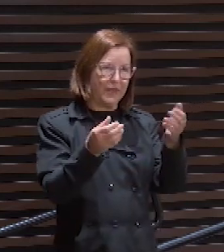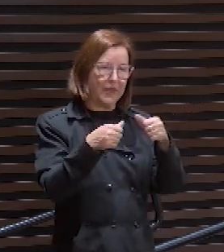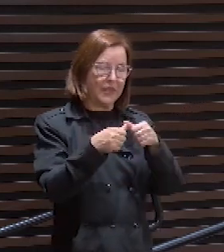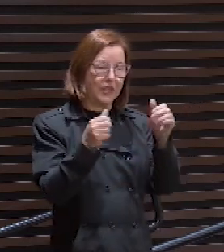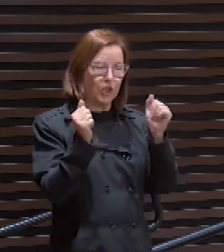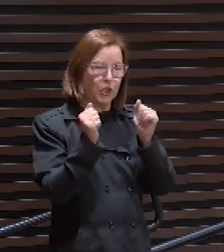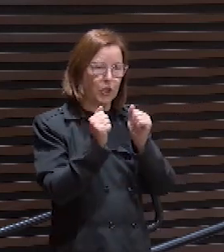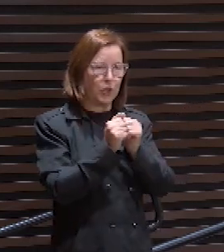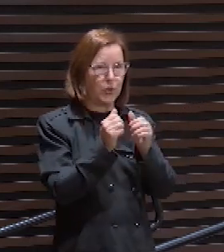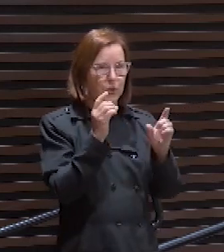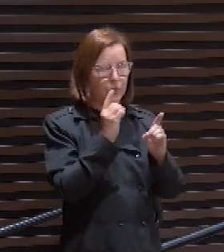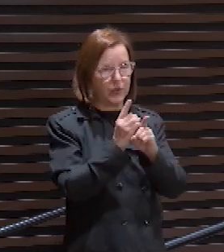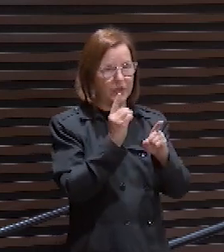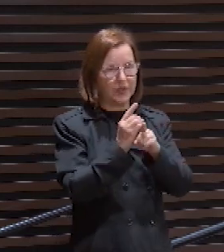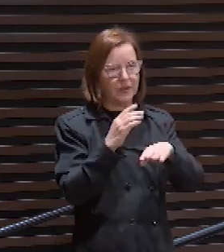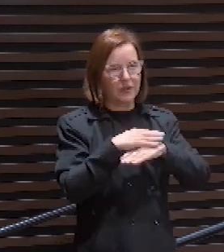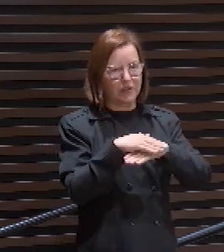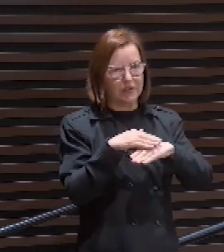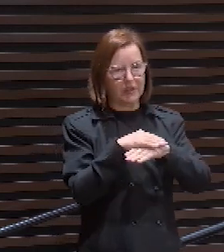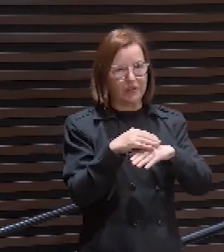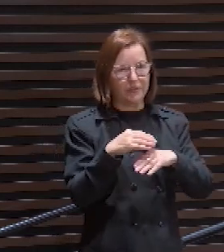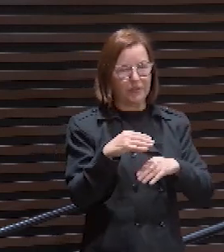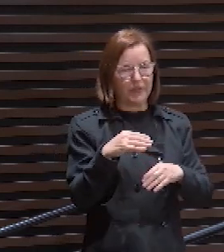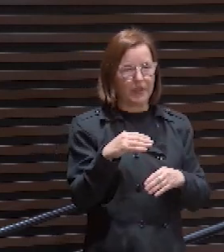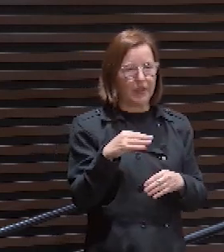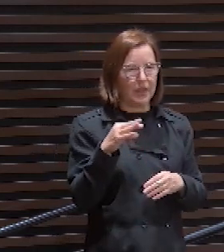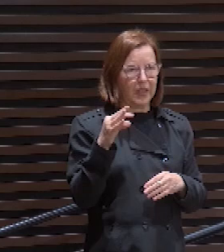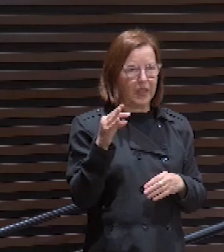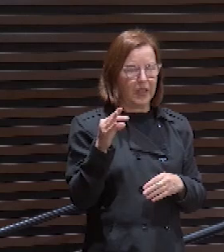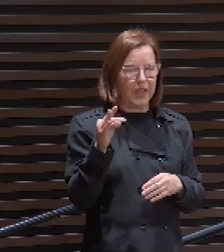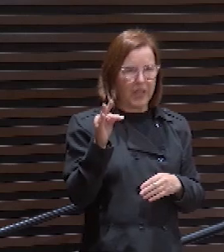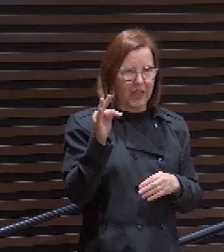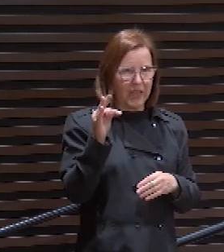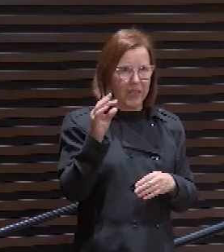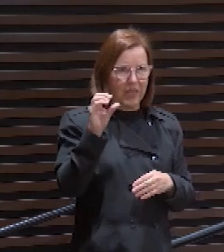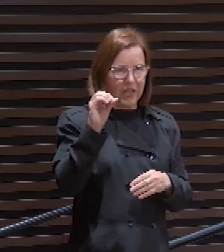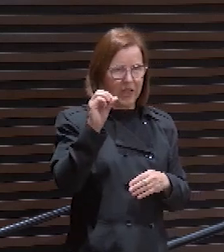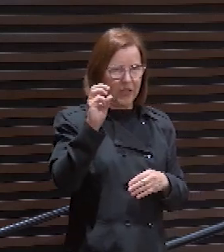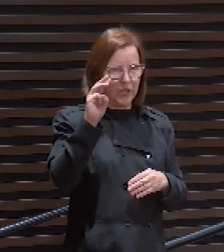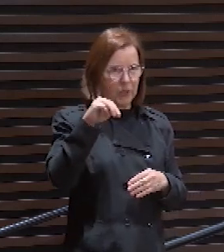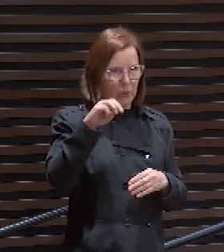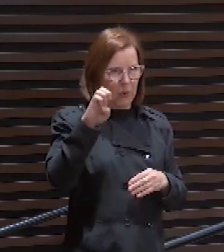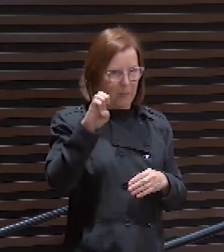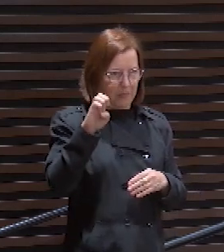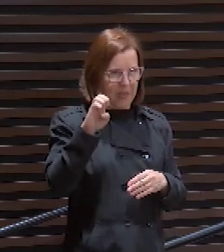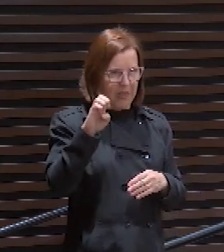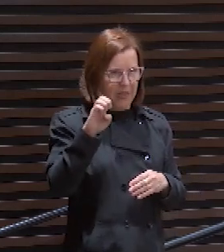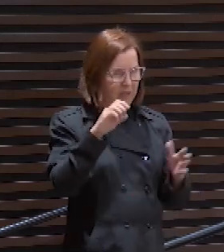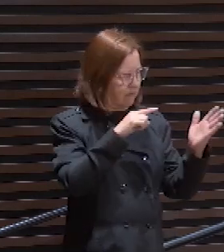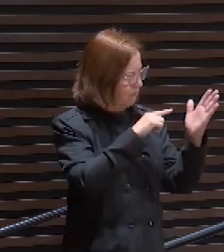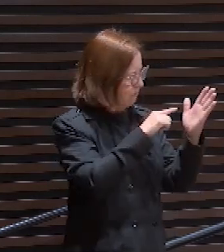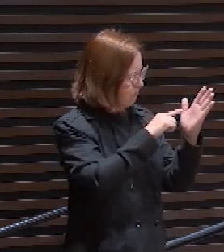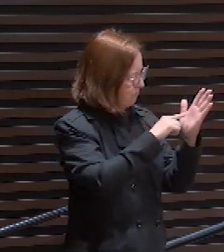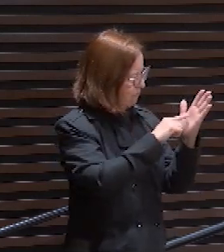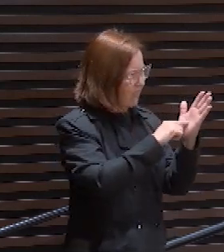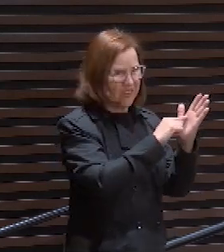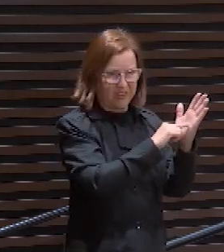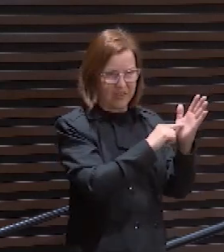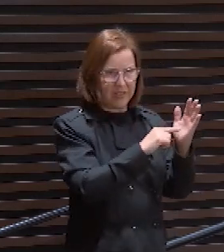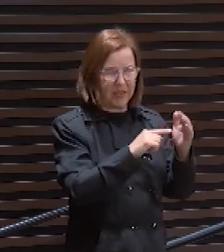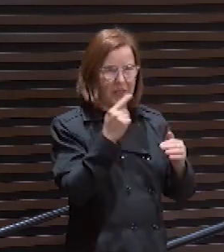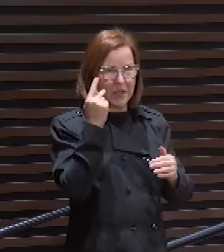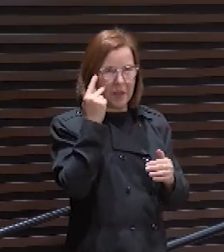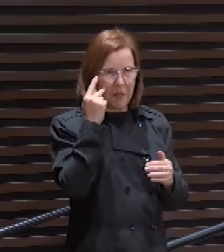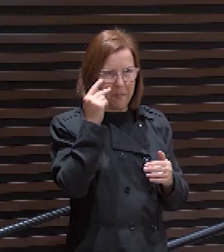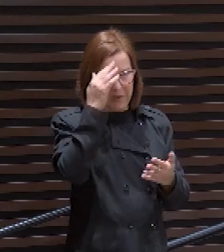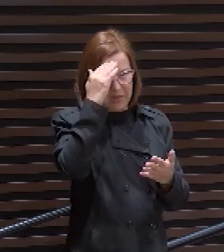discípulos, conversando com eles, Tomé está tocando em suas feridas para poder de fato ver que é Jesus em corpo. Nós